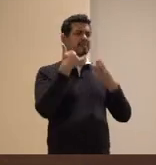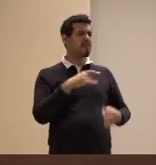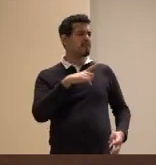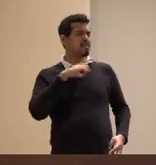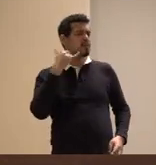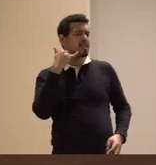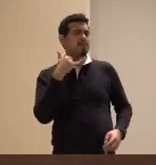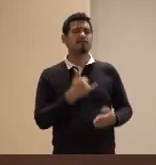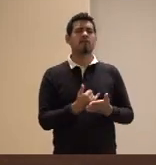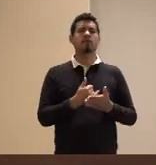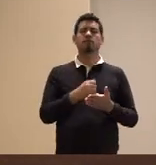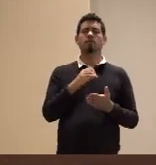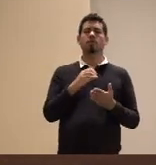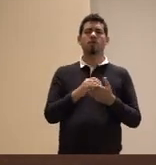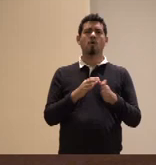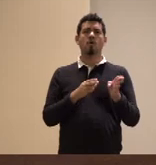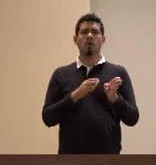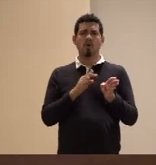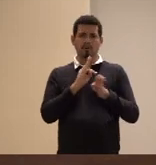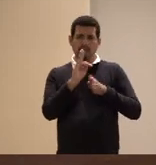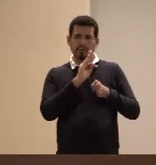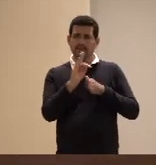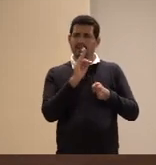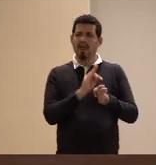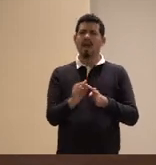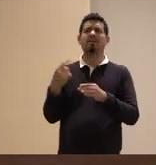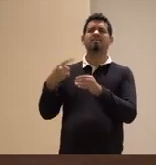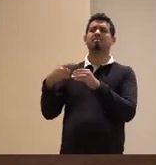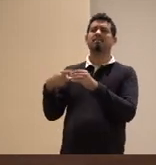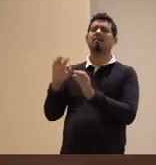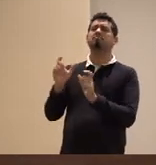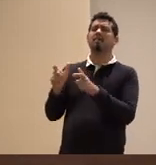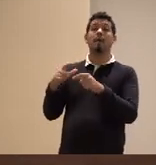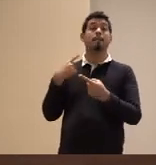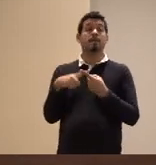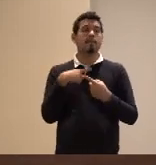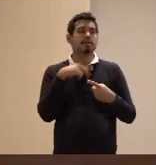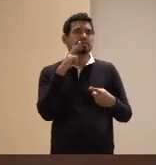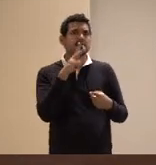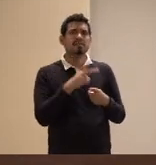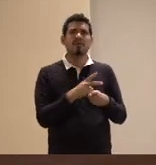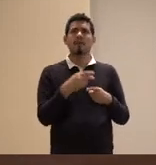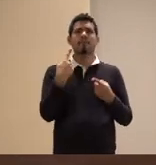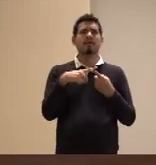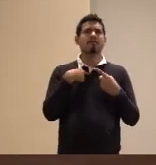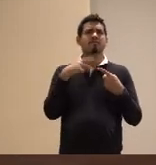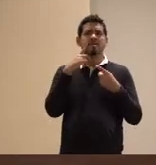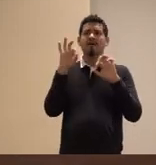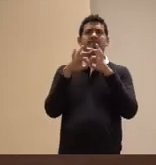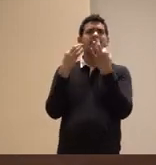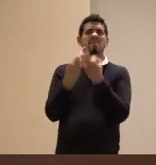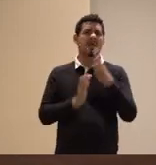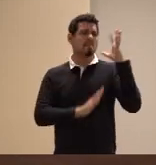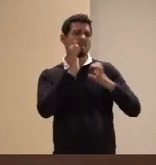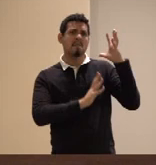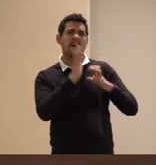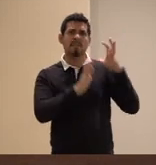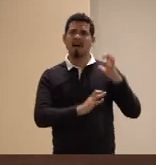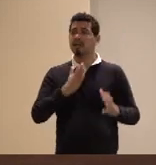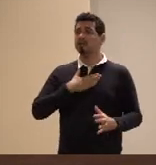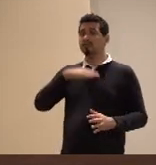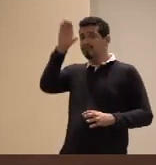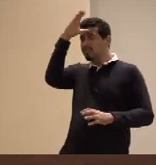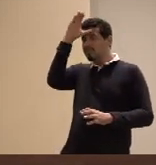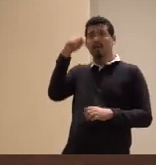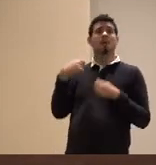o telefone do conselho tutelar de tal cidade? Porque eu preciso ver, porque os pais estão lá brigando, e eu sou tia, irmã do rapaz,